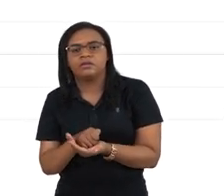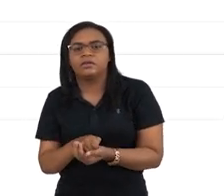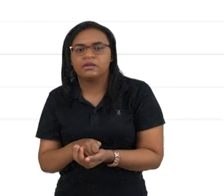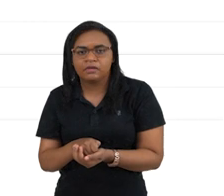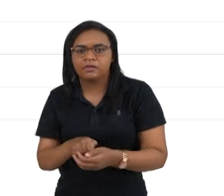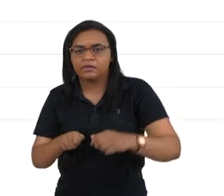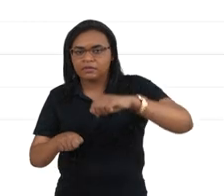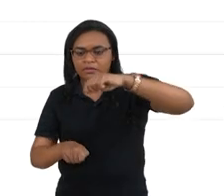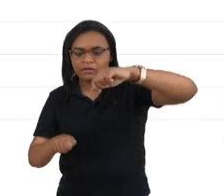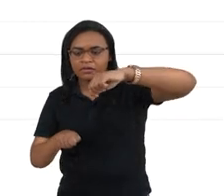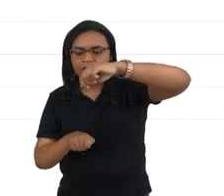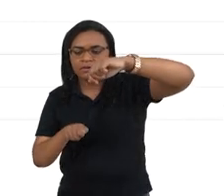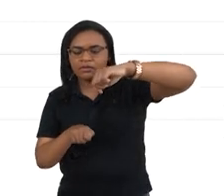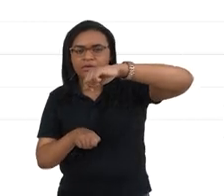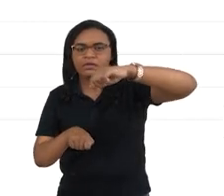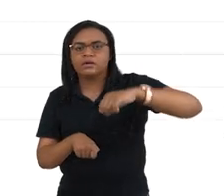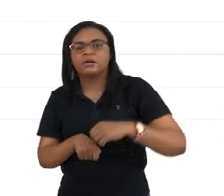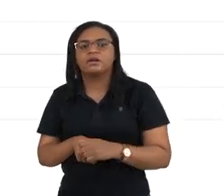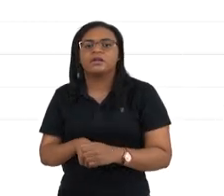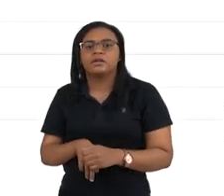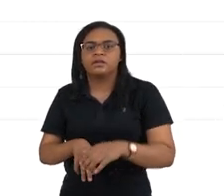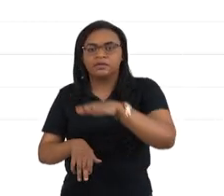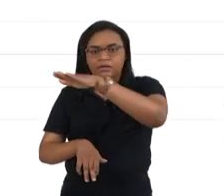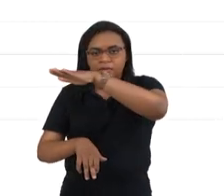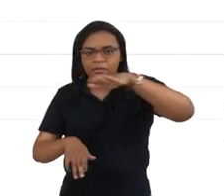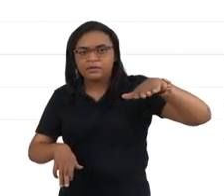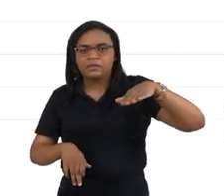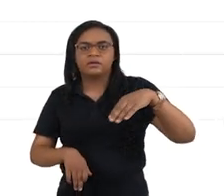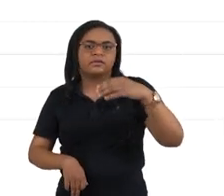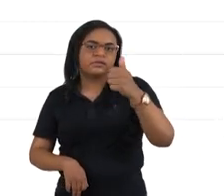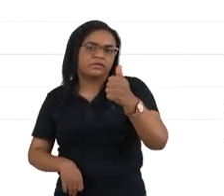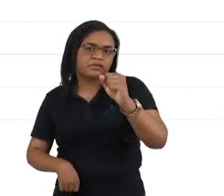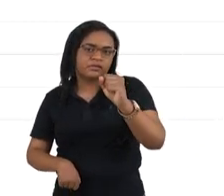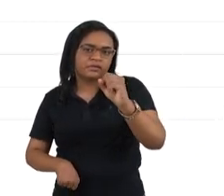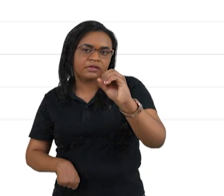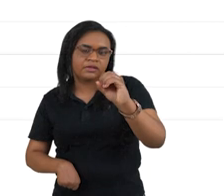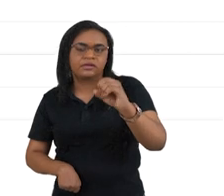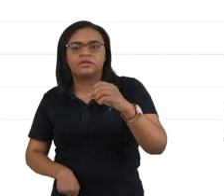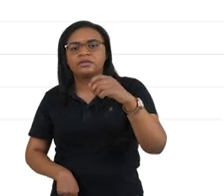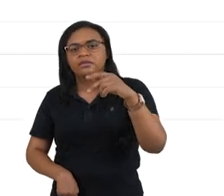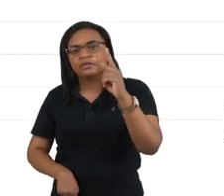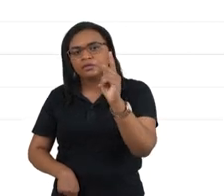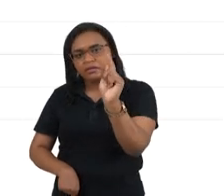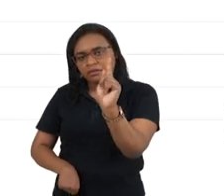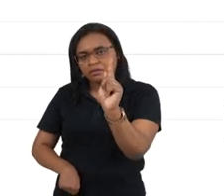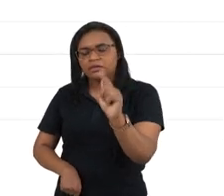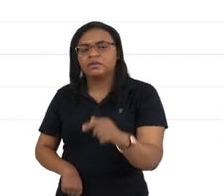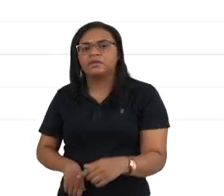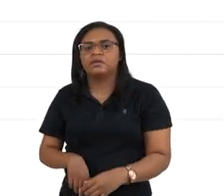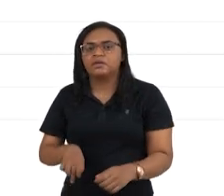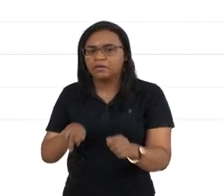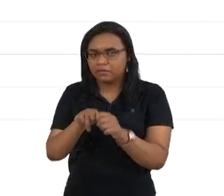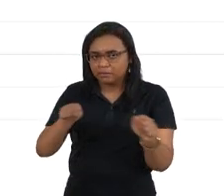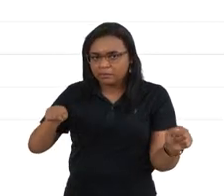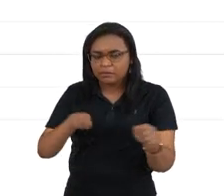Temos a mola e temos uma peça com massa de 10 kg, tá? Verificando-se, então, que seu comprimento inicial